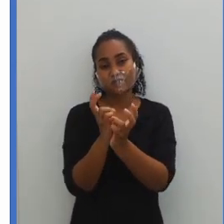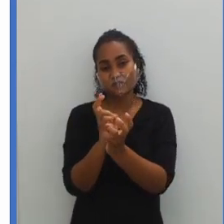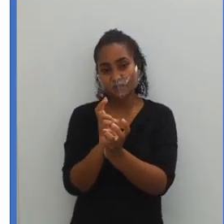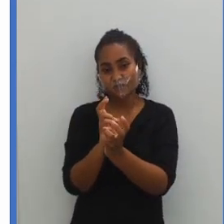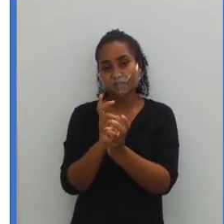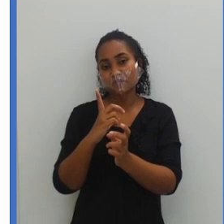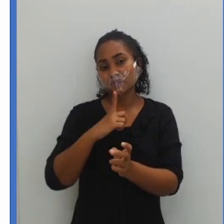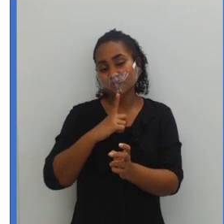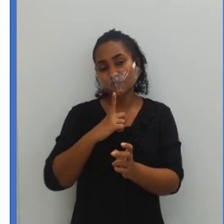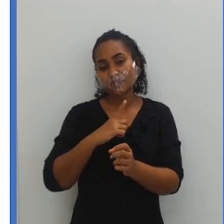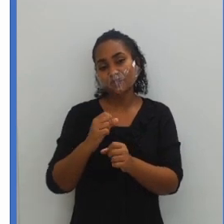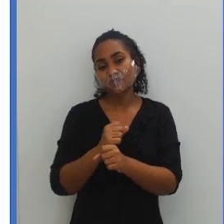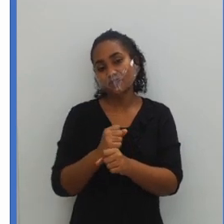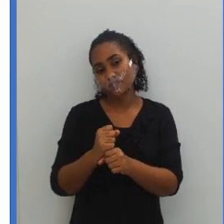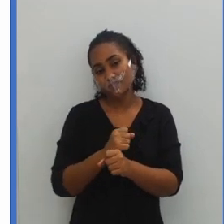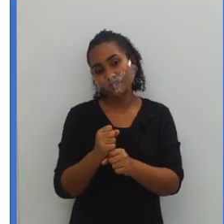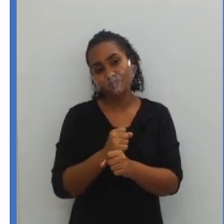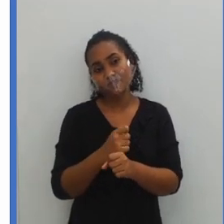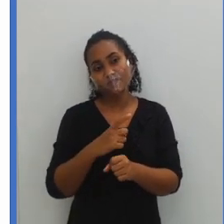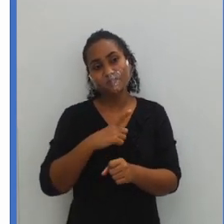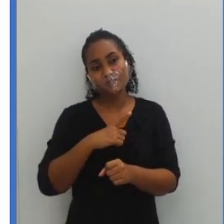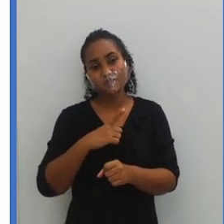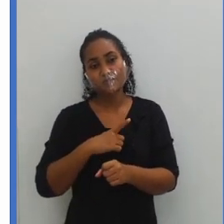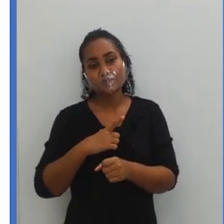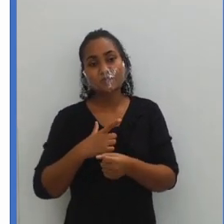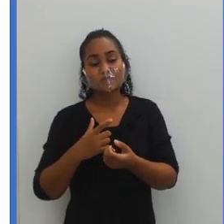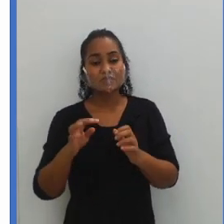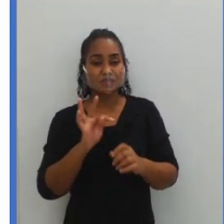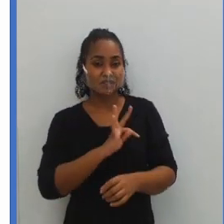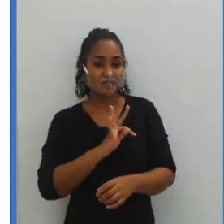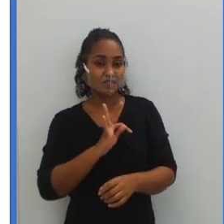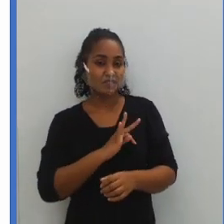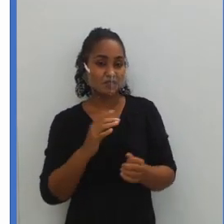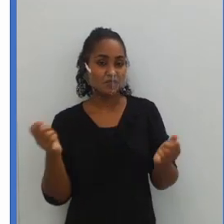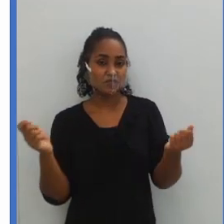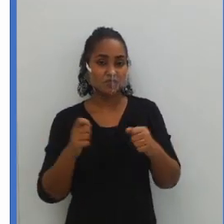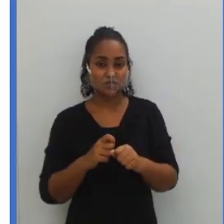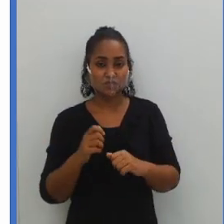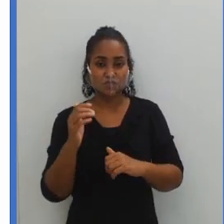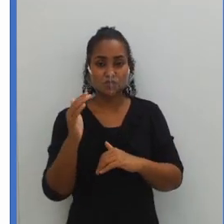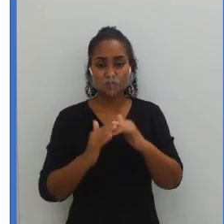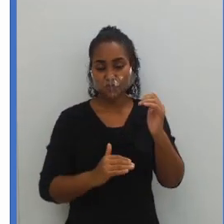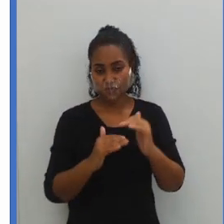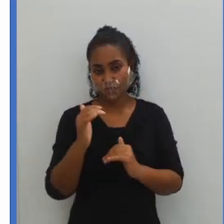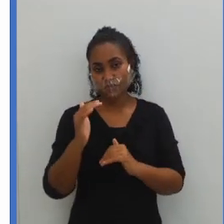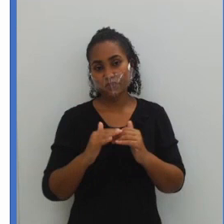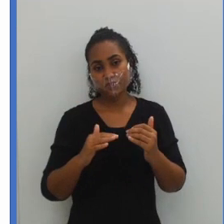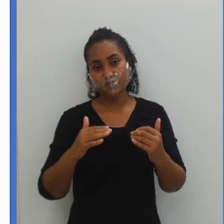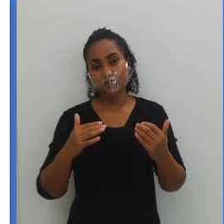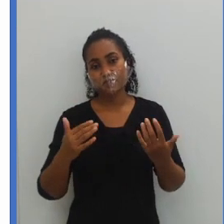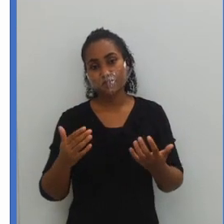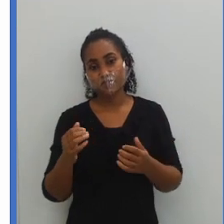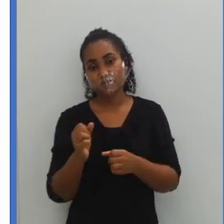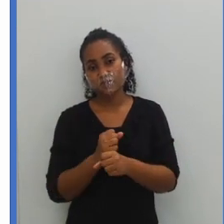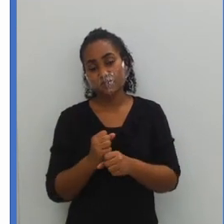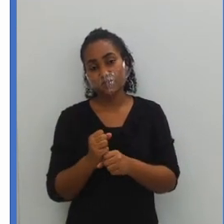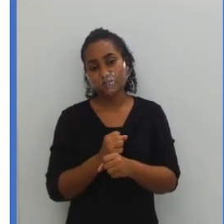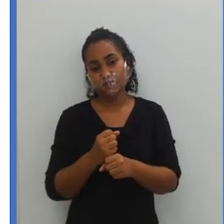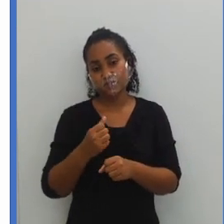esse preconceito, infelizmente, durou durante muitos anos até que a capoeira pudesse ser profissionalizada. Ainda